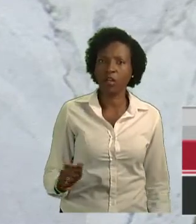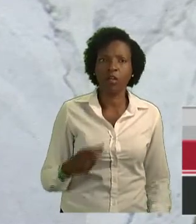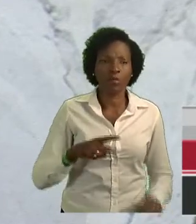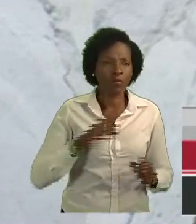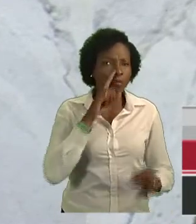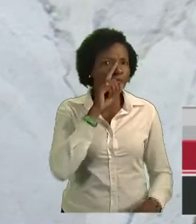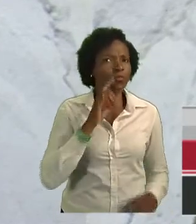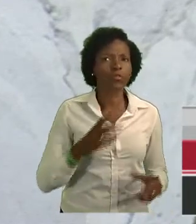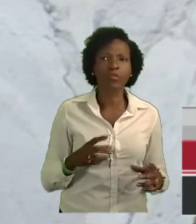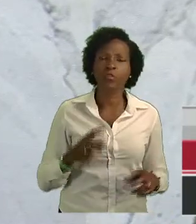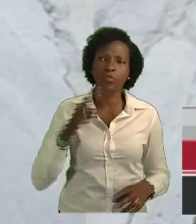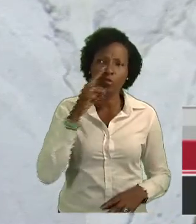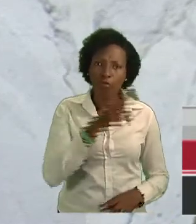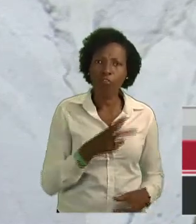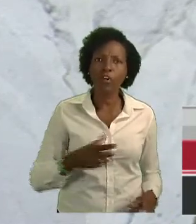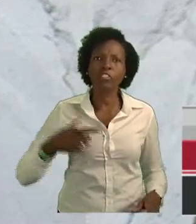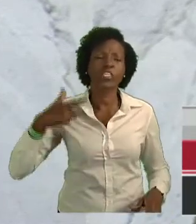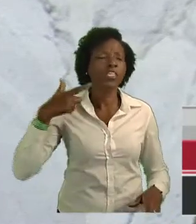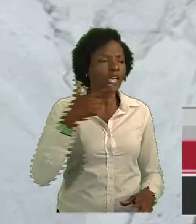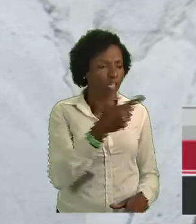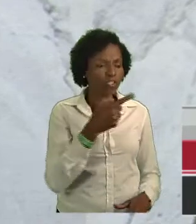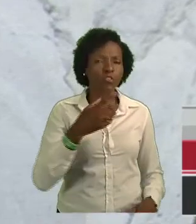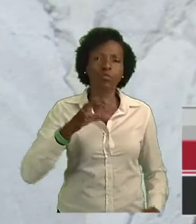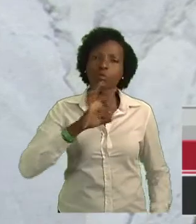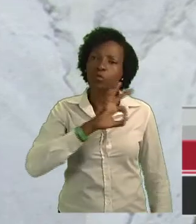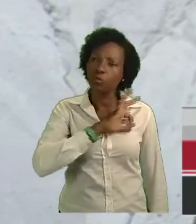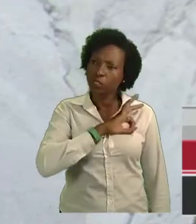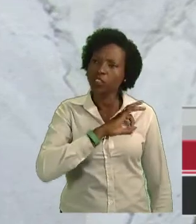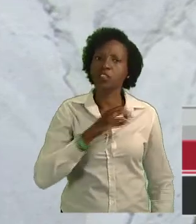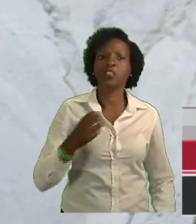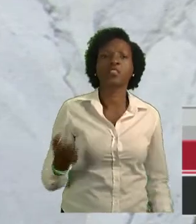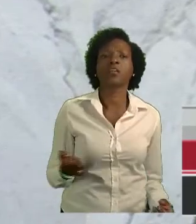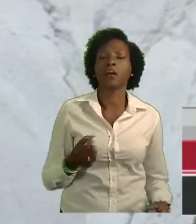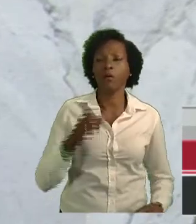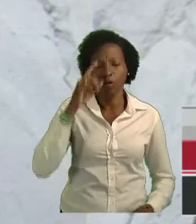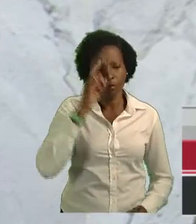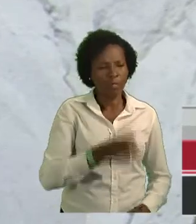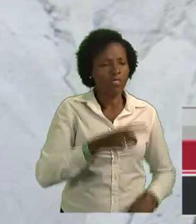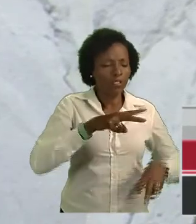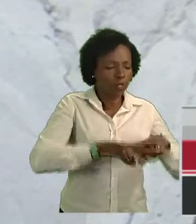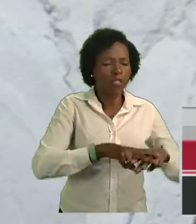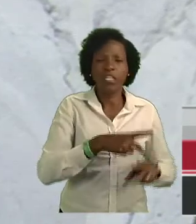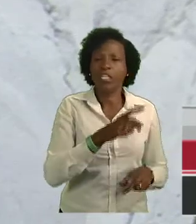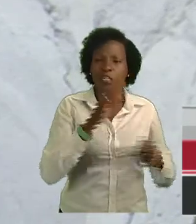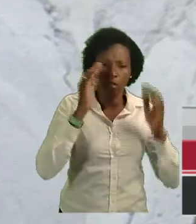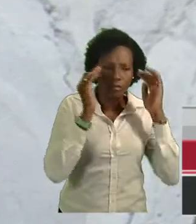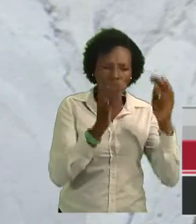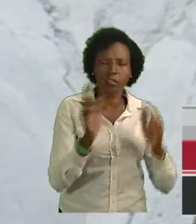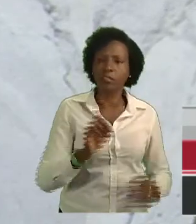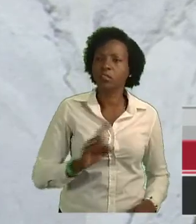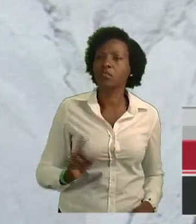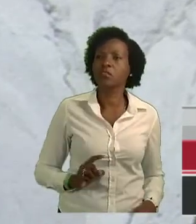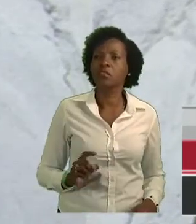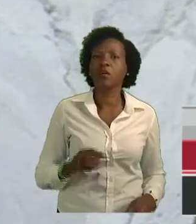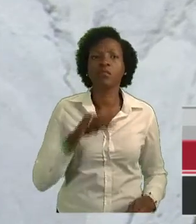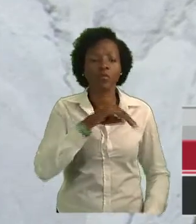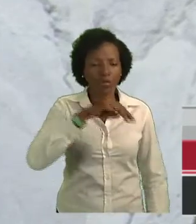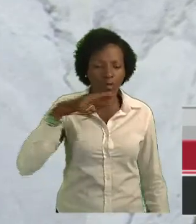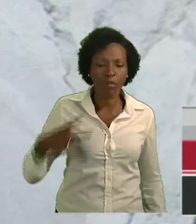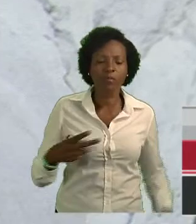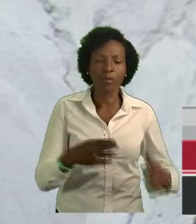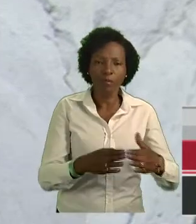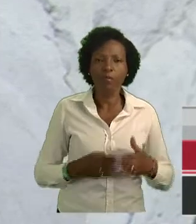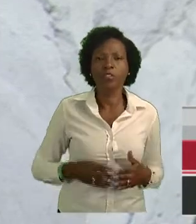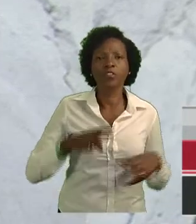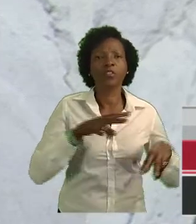atacou um policial atirou na casa do policial atirou no cidadão o ministério público pediu a prisão preventiva dele mas